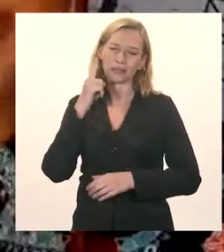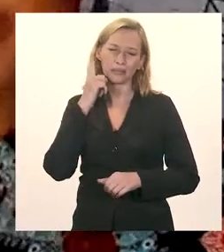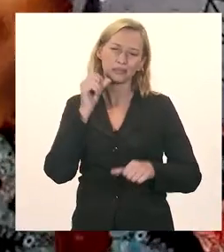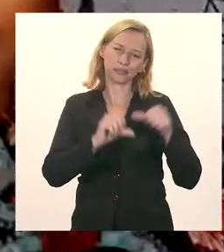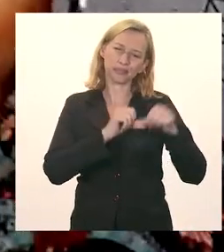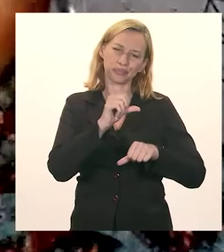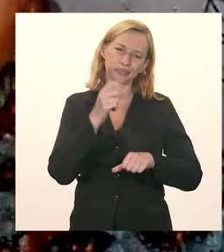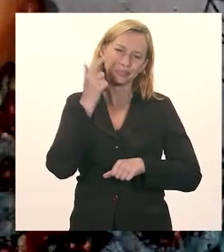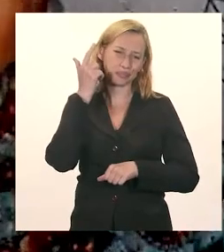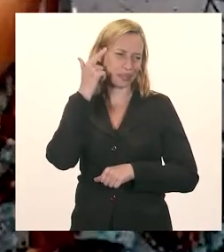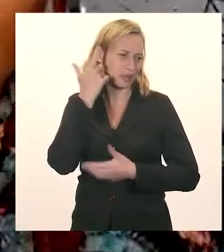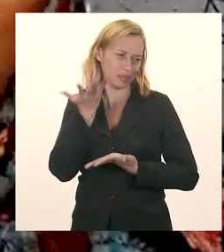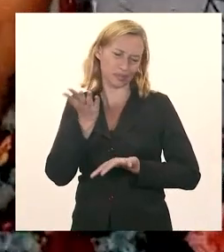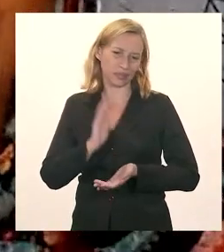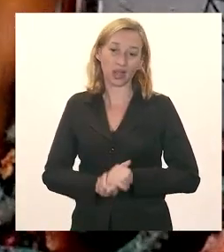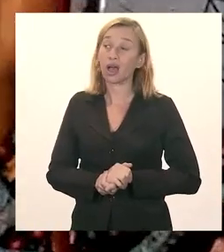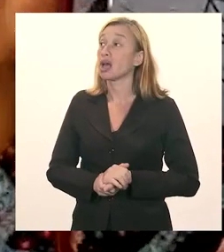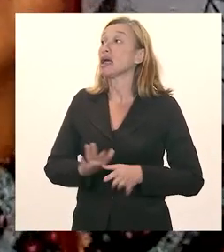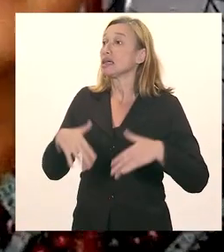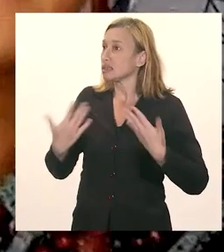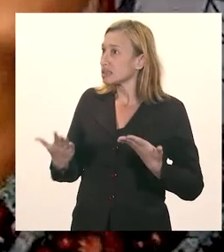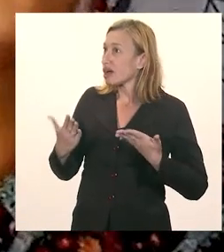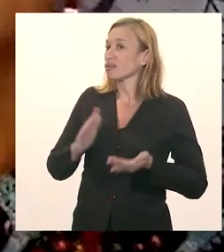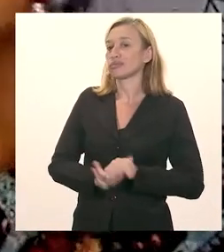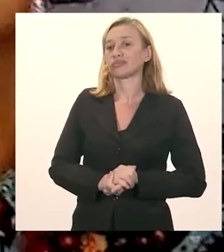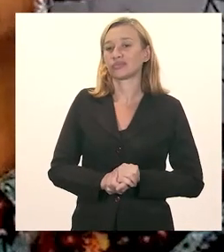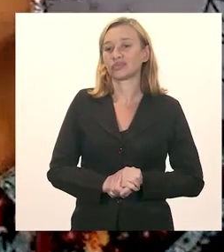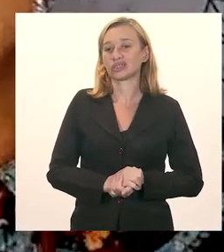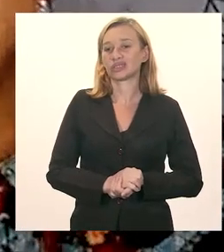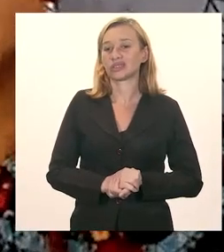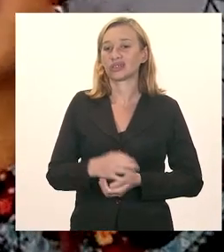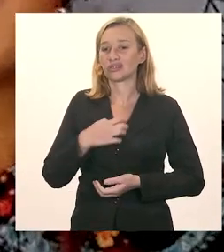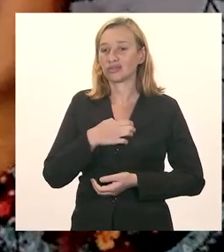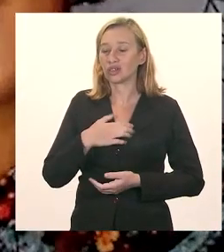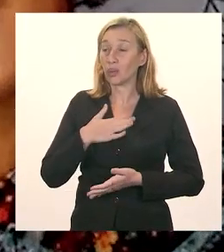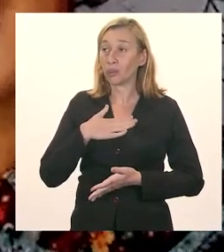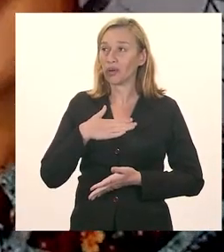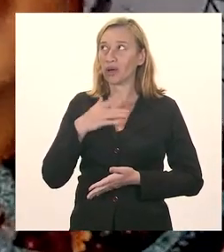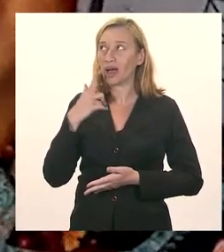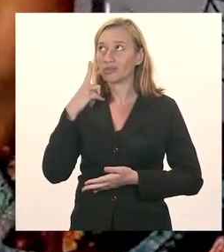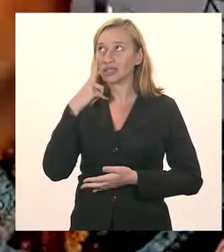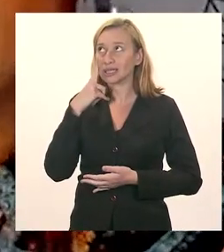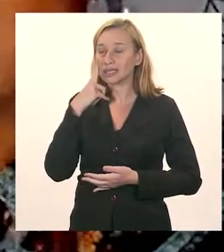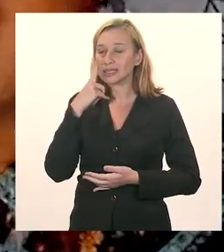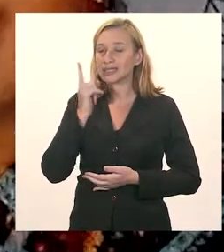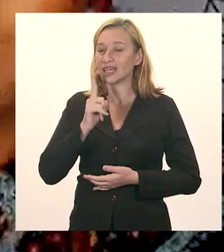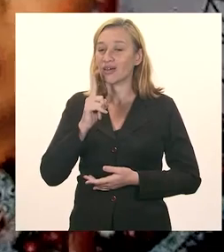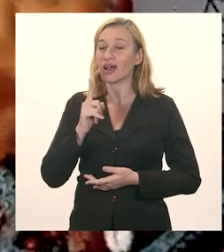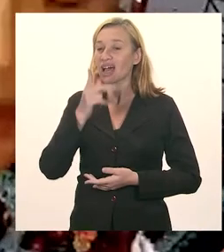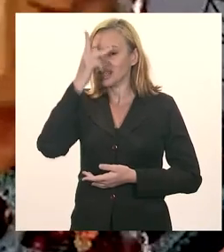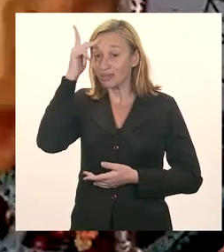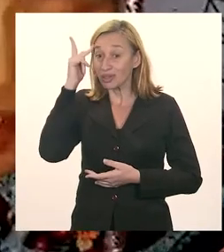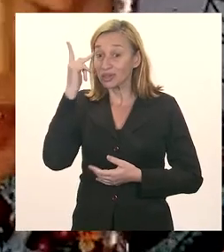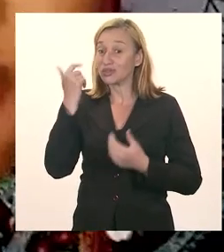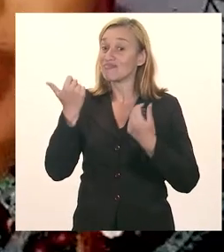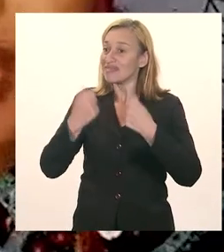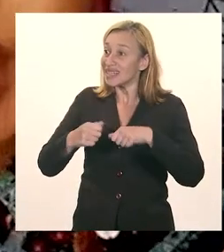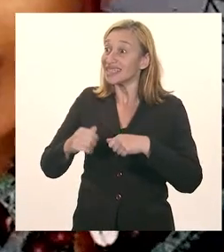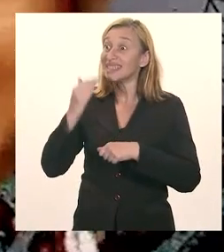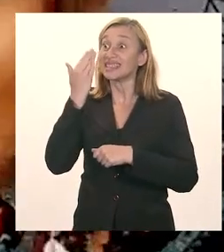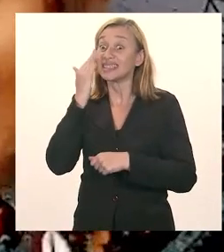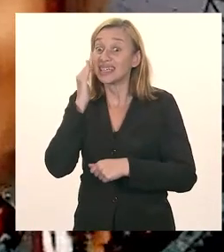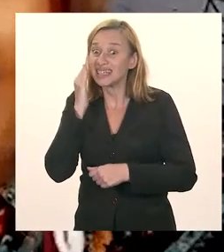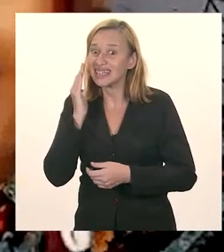deles. Então, foi aí que tudo isso mexeu comigo. Eu falei, não, as pessoas